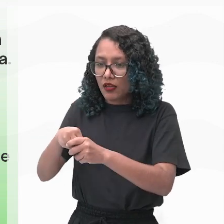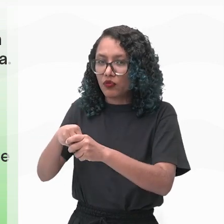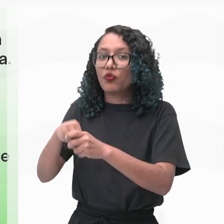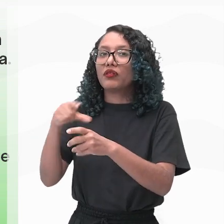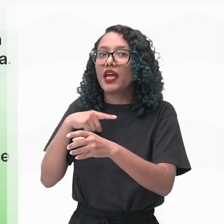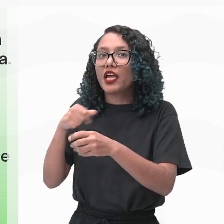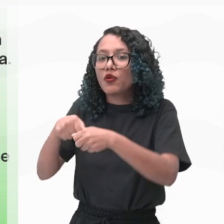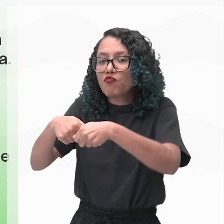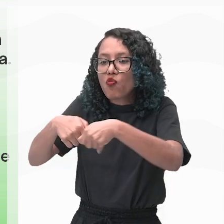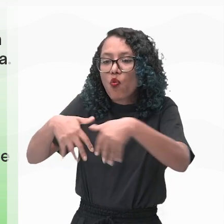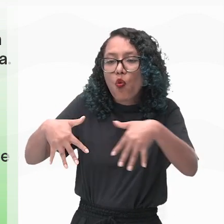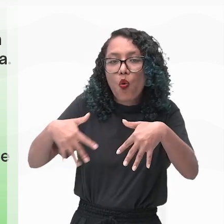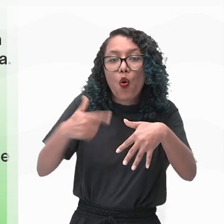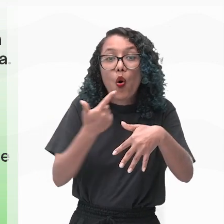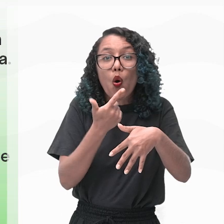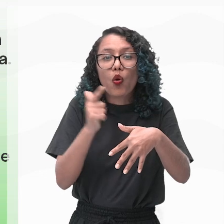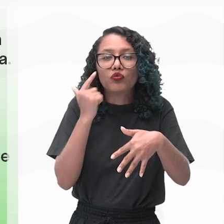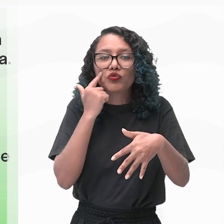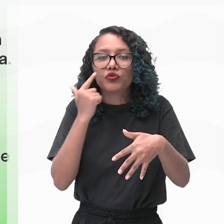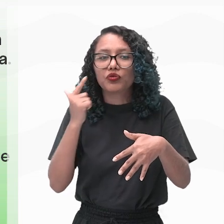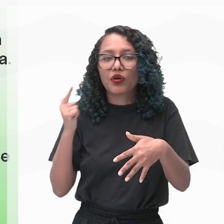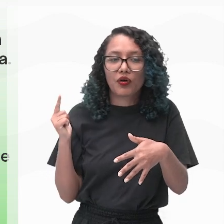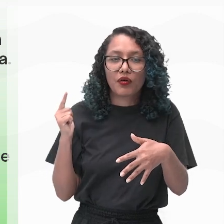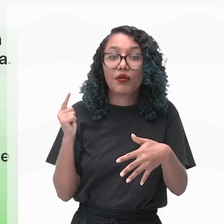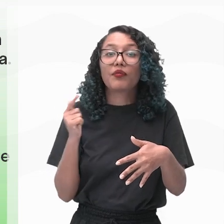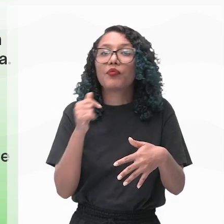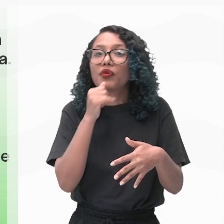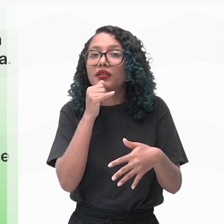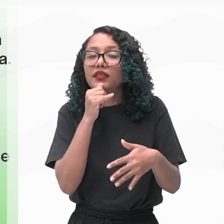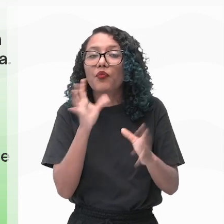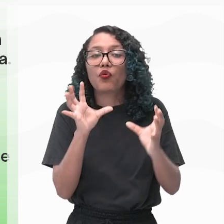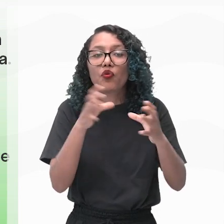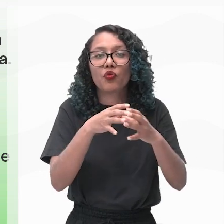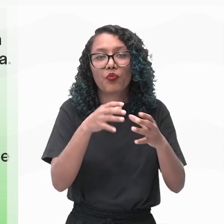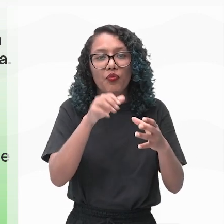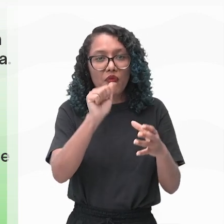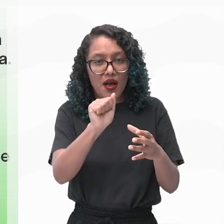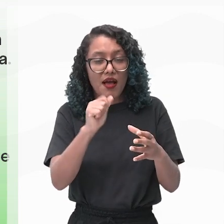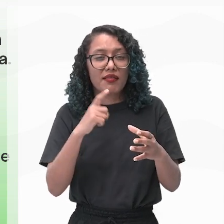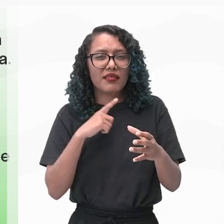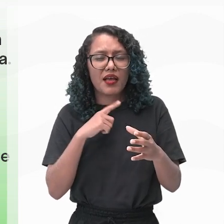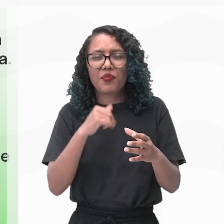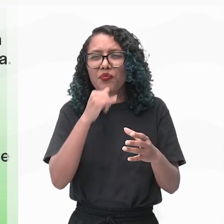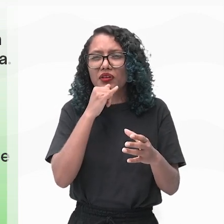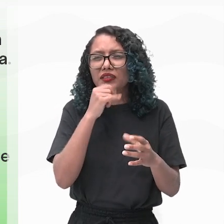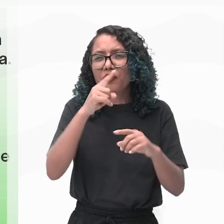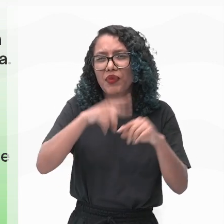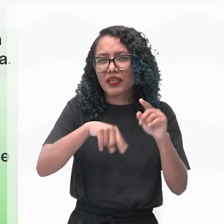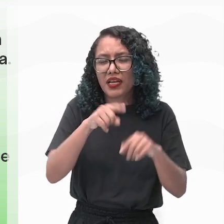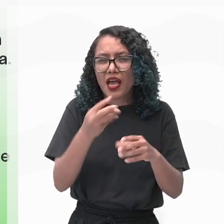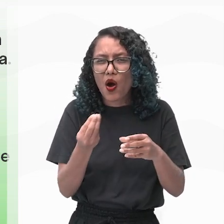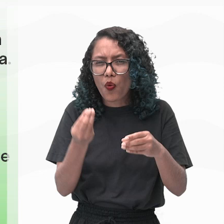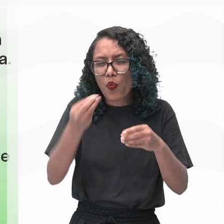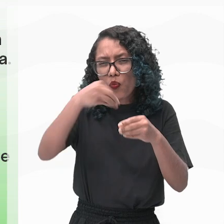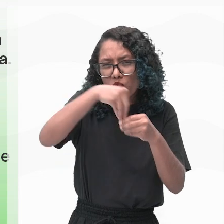materiais que podem conter resquícios de sangue ou de outros fluidos